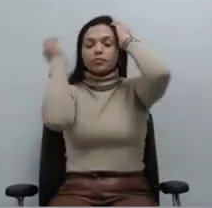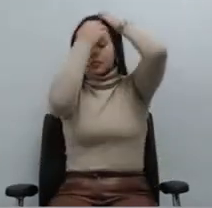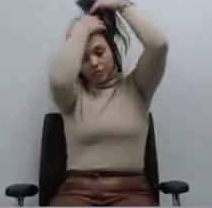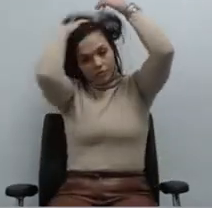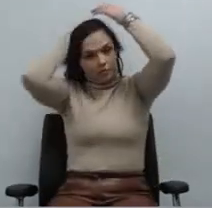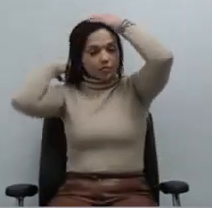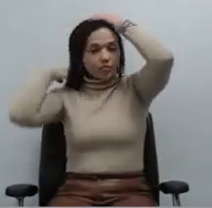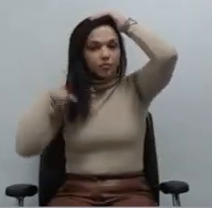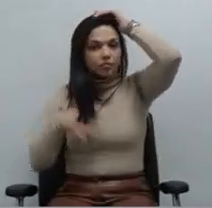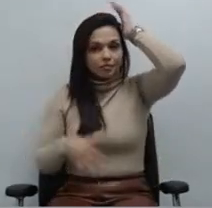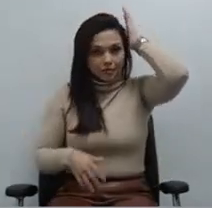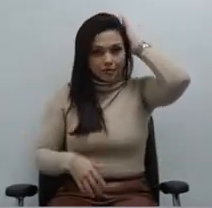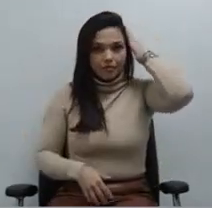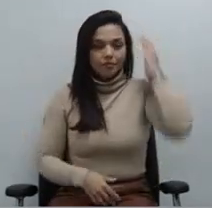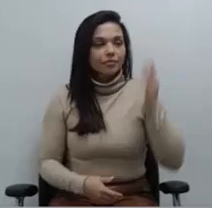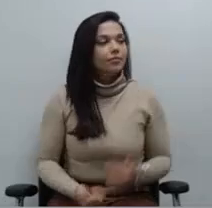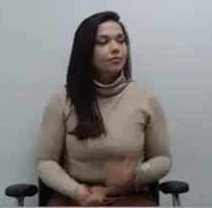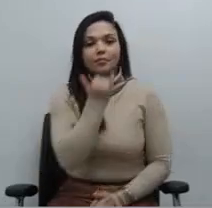Perdão.